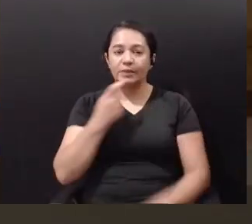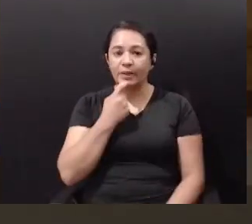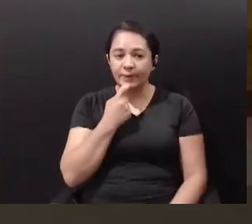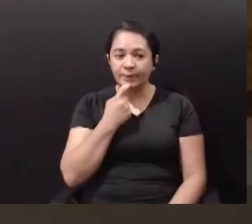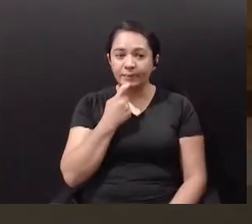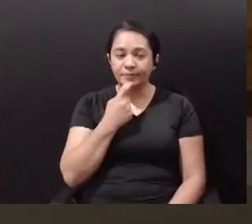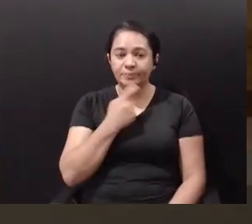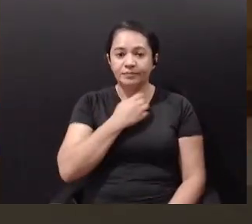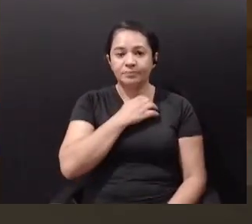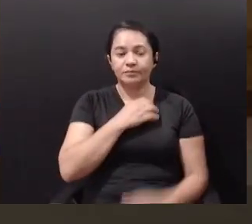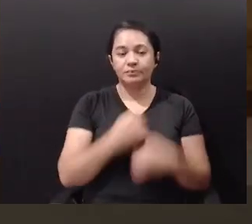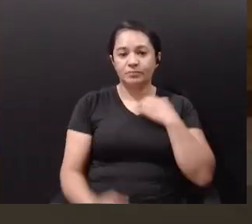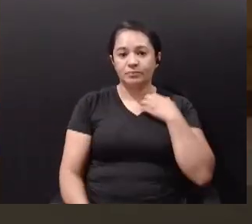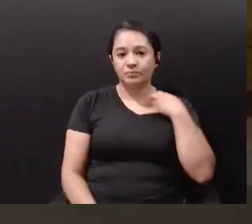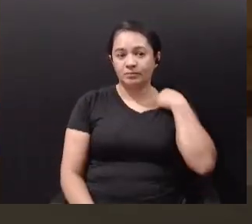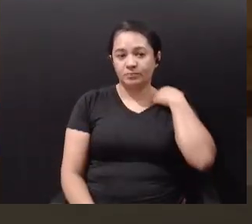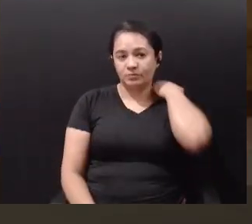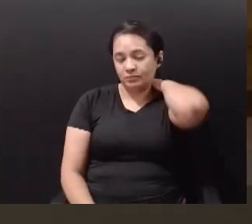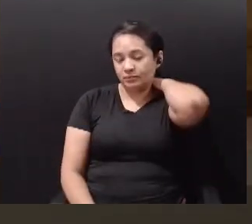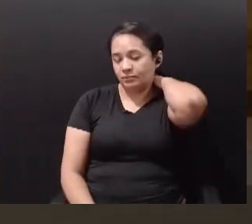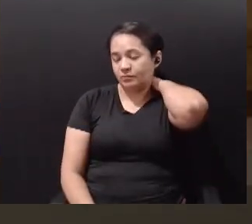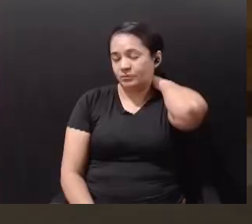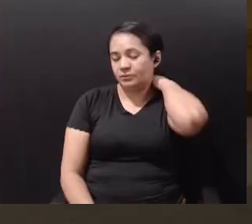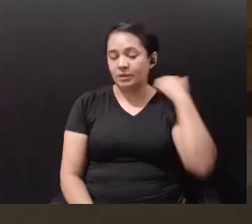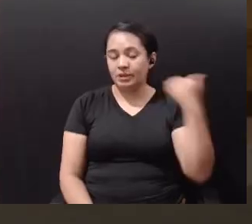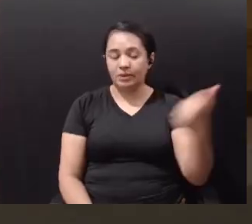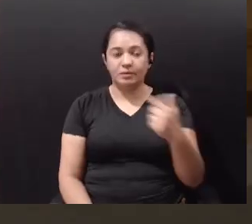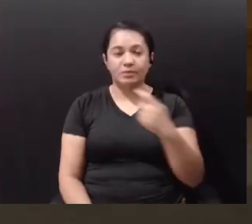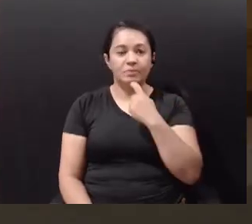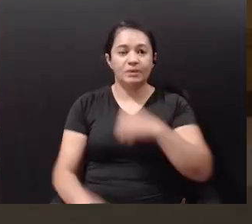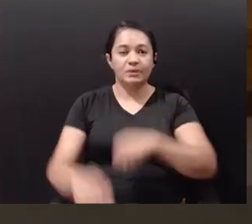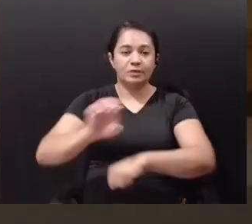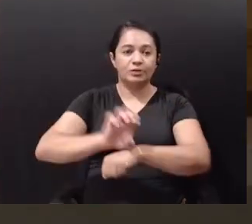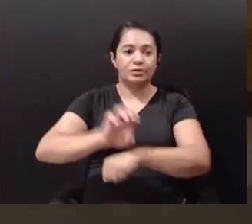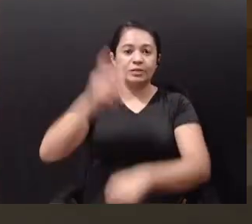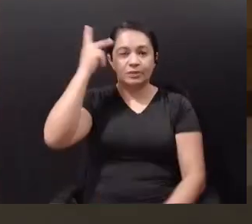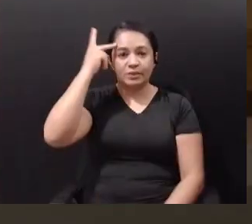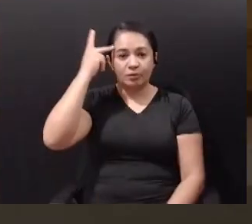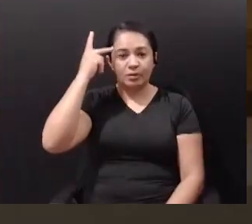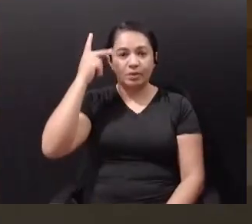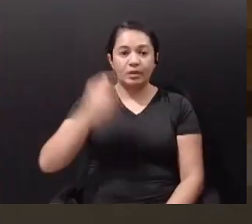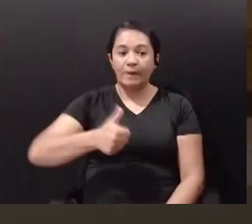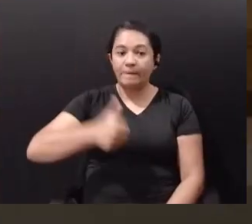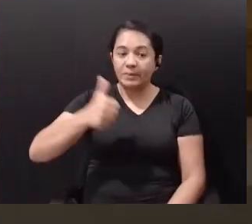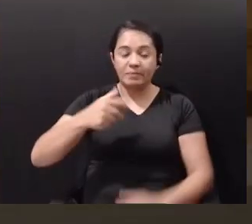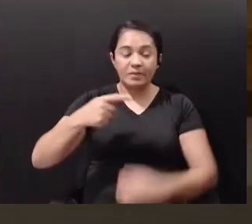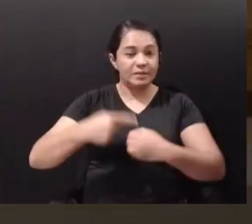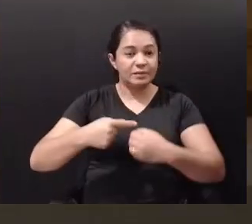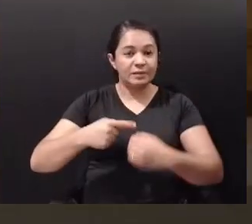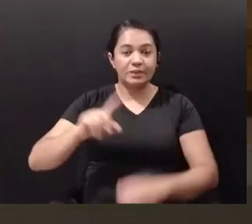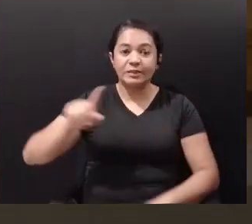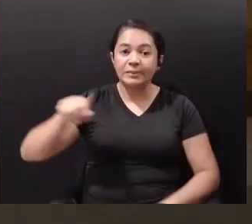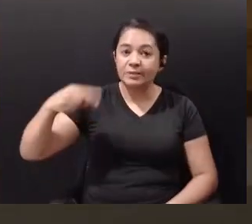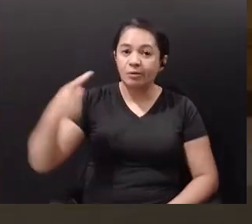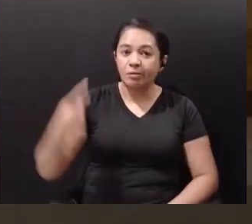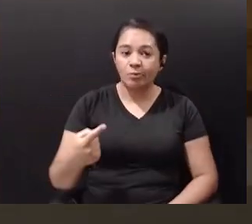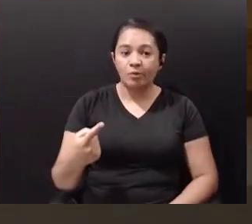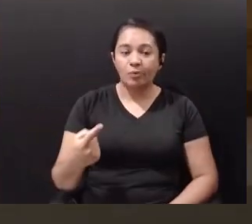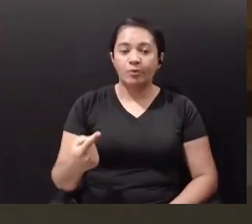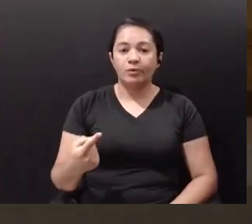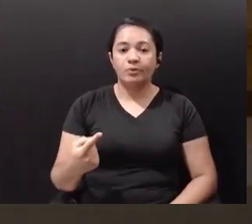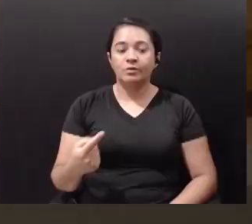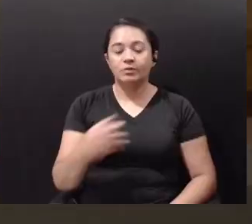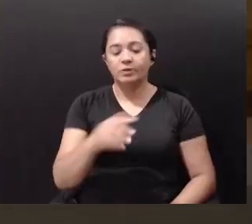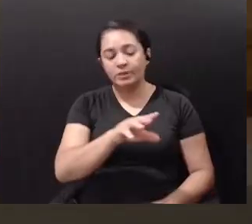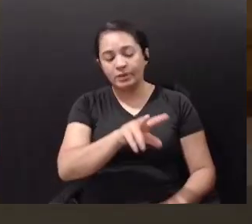foi a primeira cidade do estado, mesmo antes de São Paulo, né? E depois, quando na transição para o século